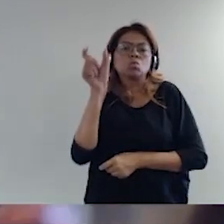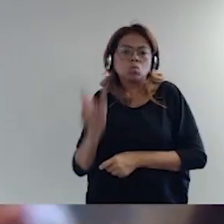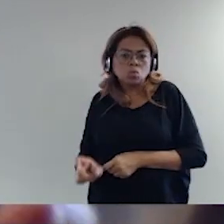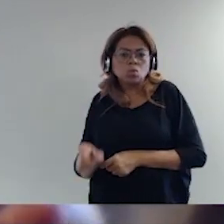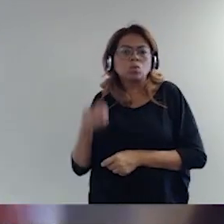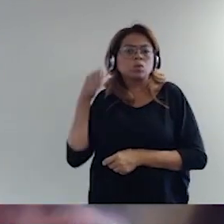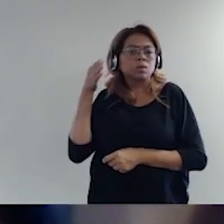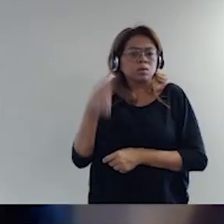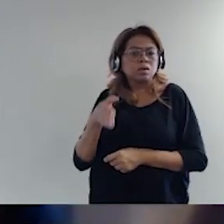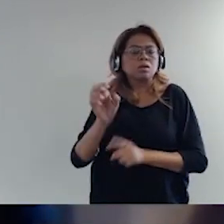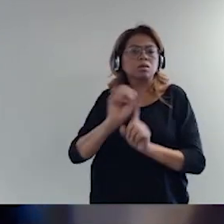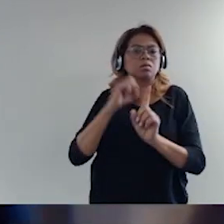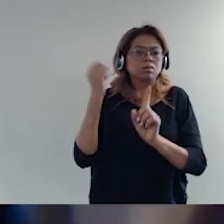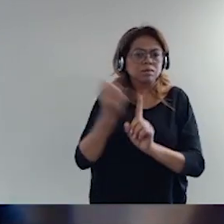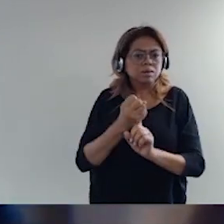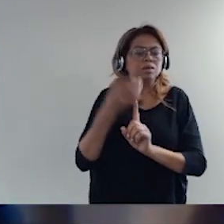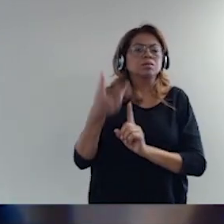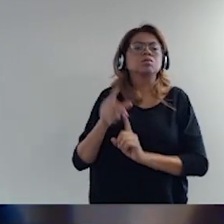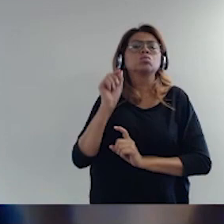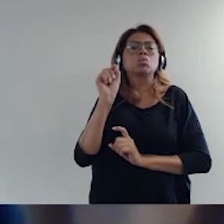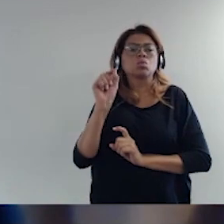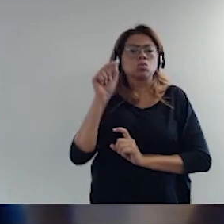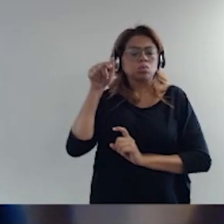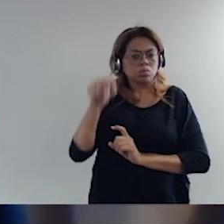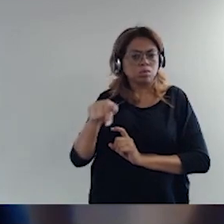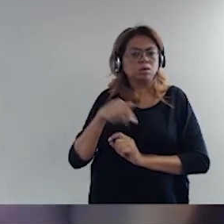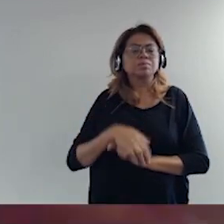no cidadão, se foca naquilo em que